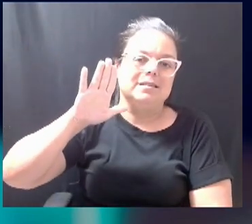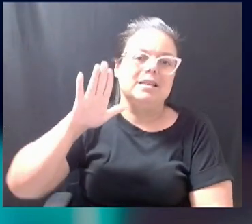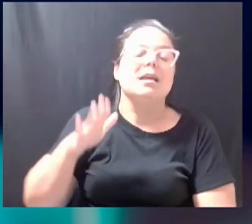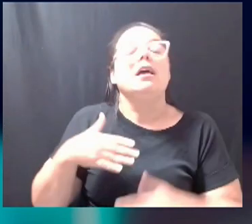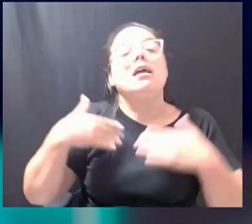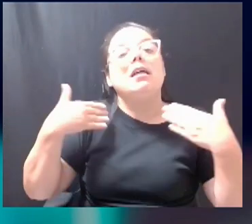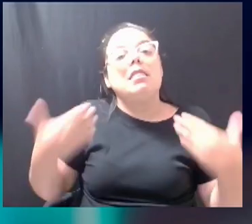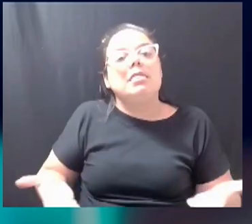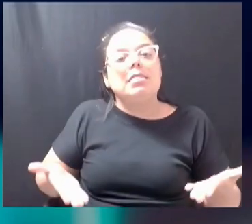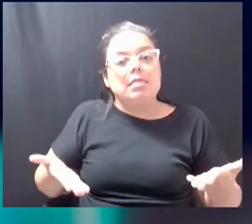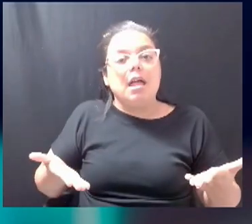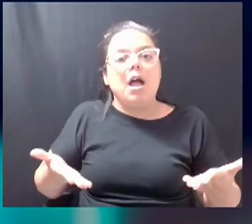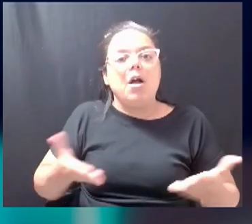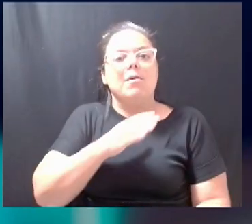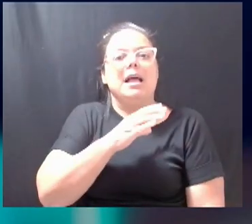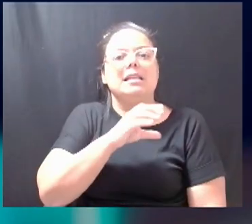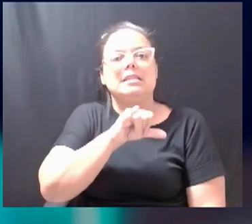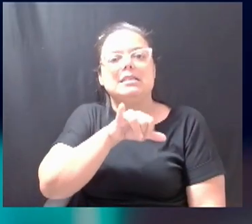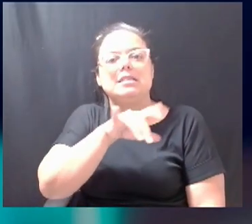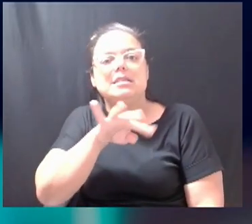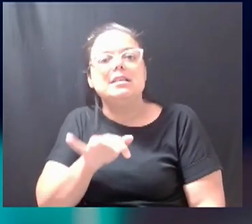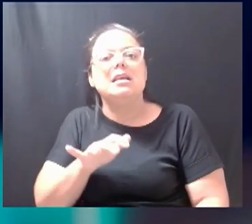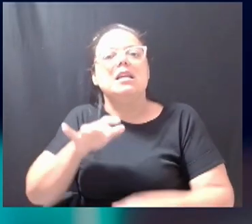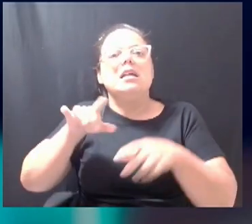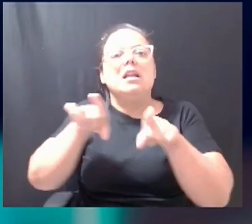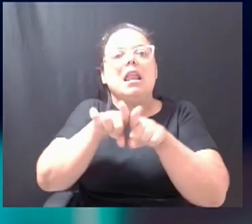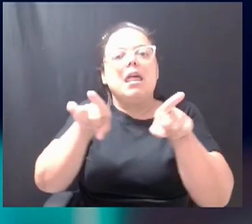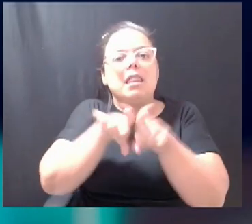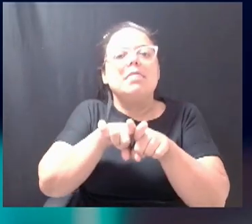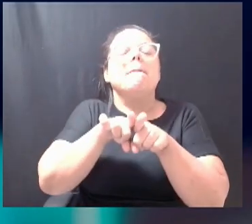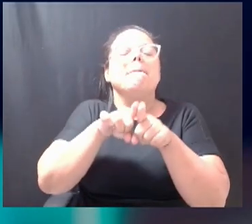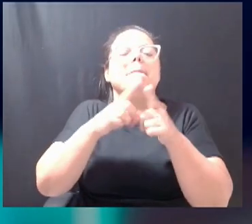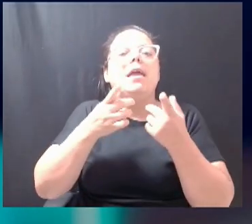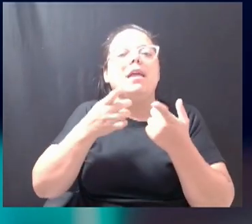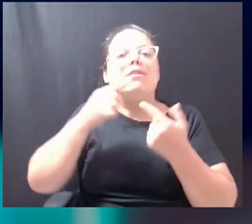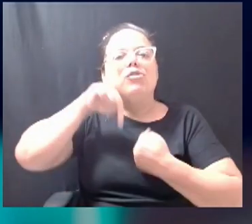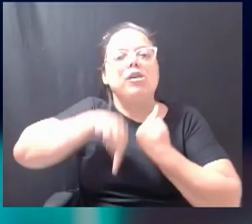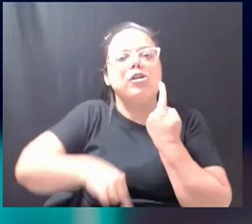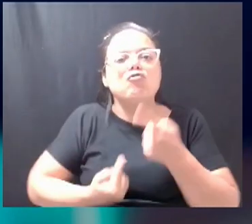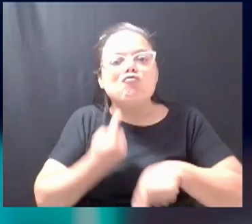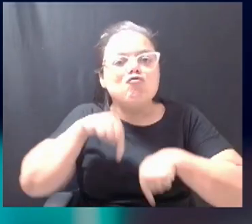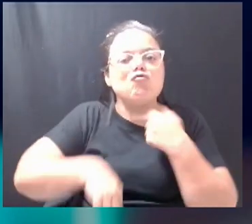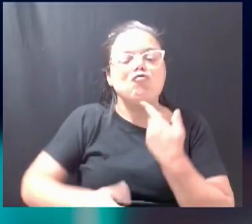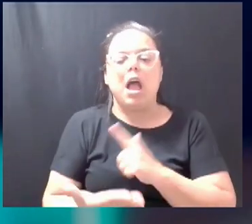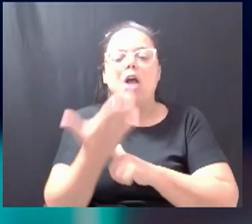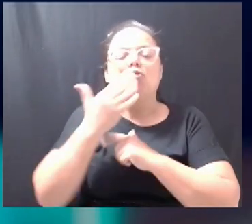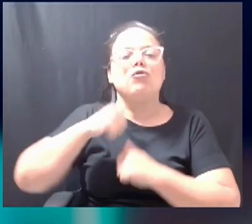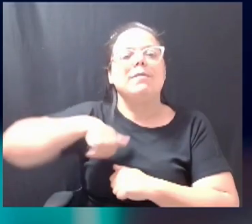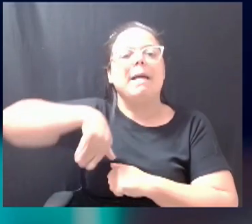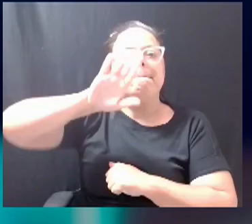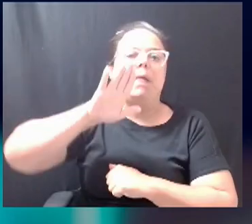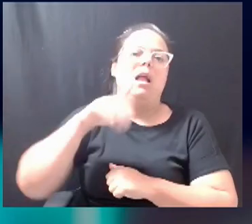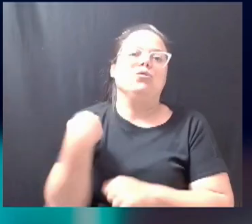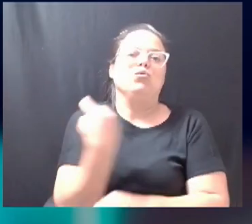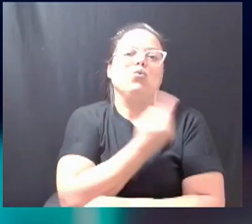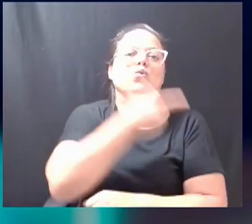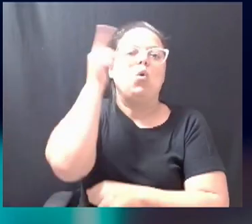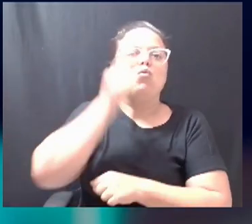né, a classificação aí de funcionalidade, ajuda mais ainda quando a gente consegue entender que a